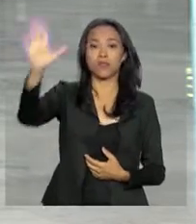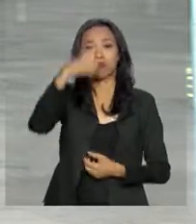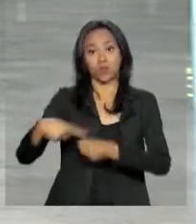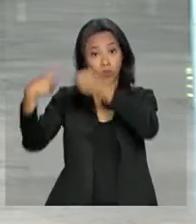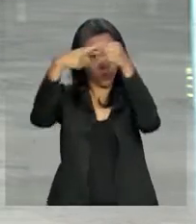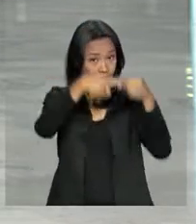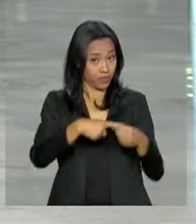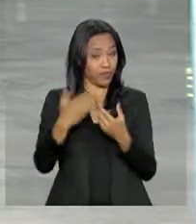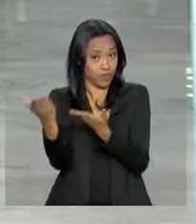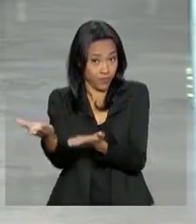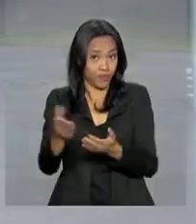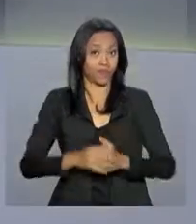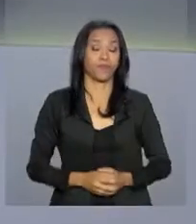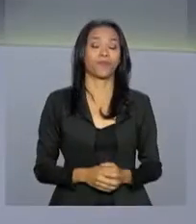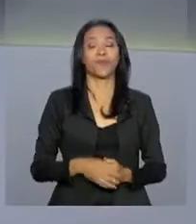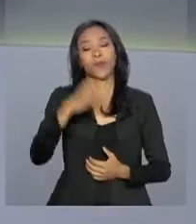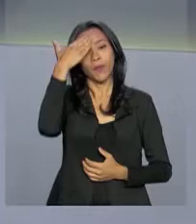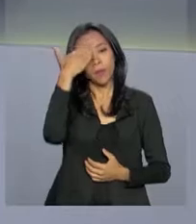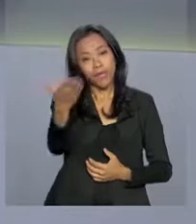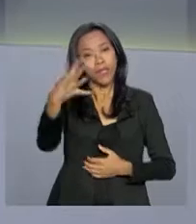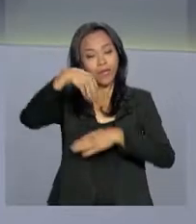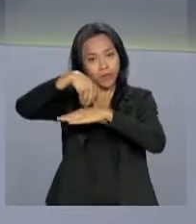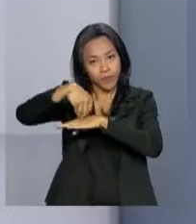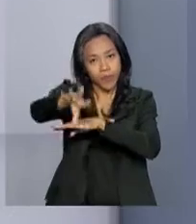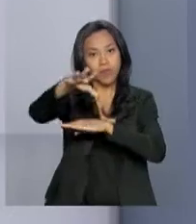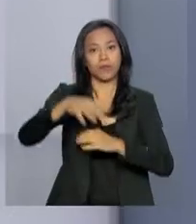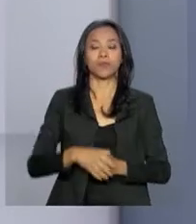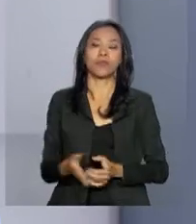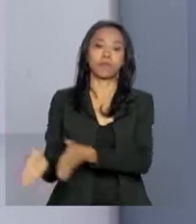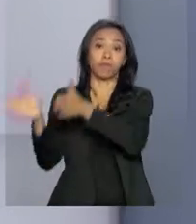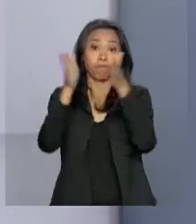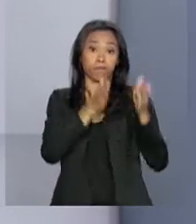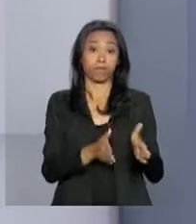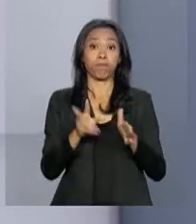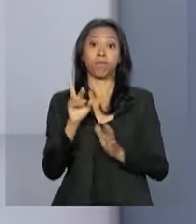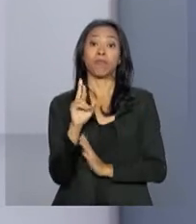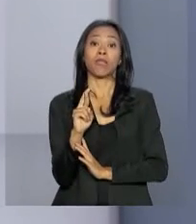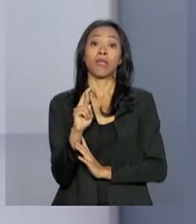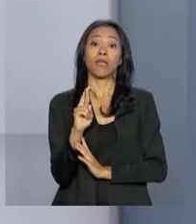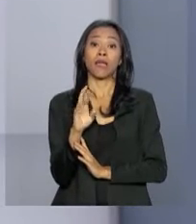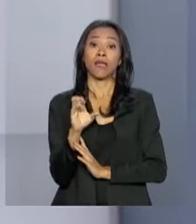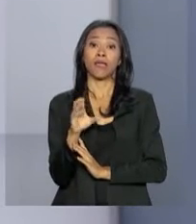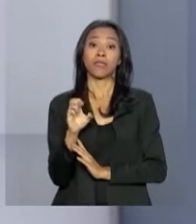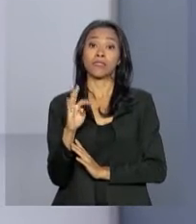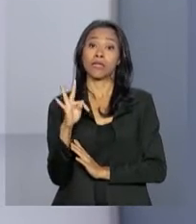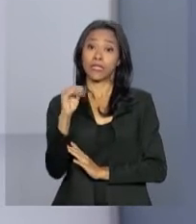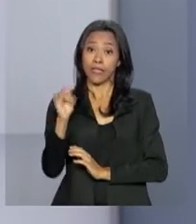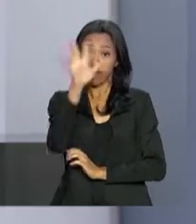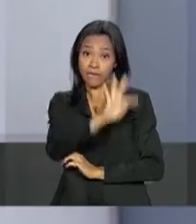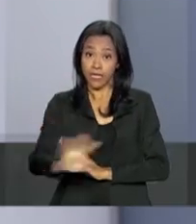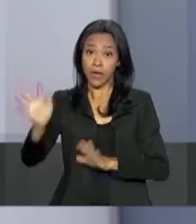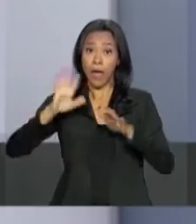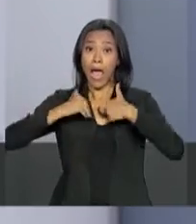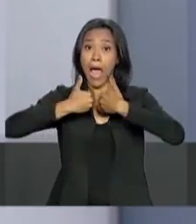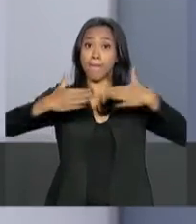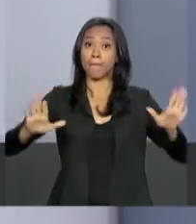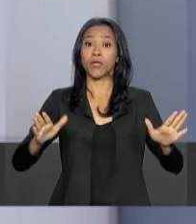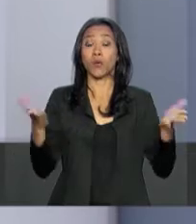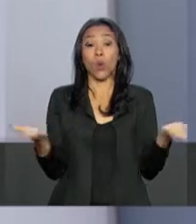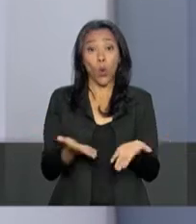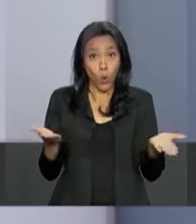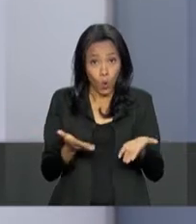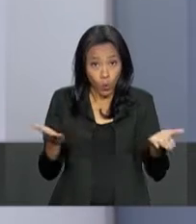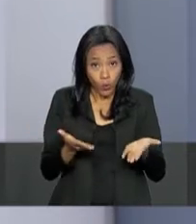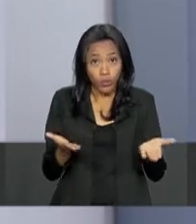renata obrigada luana pelas informações e olha a receita federal abriu hoje a consulta ao terceiro lote de restituição